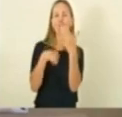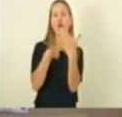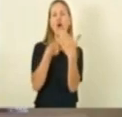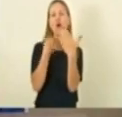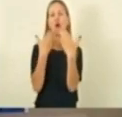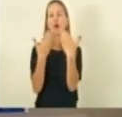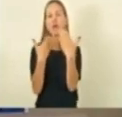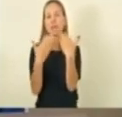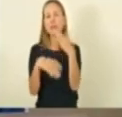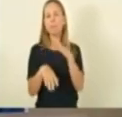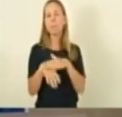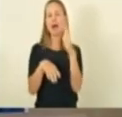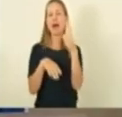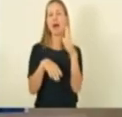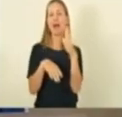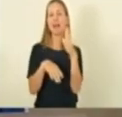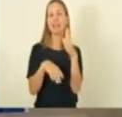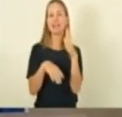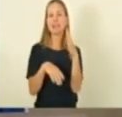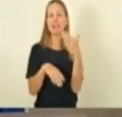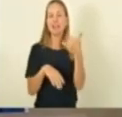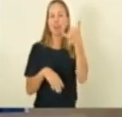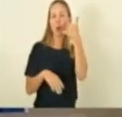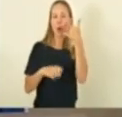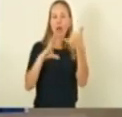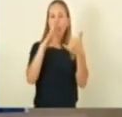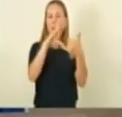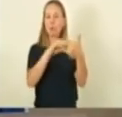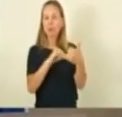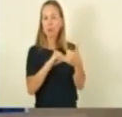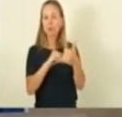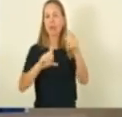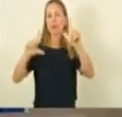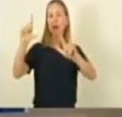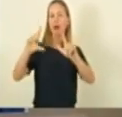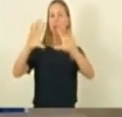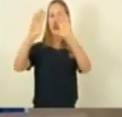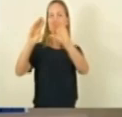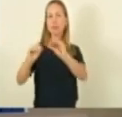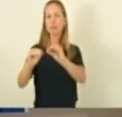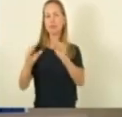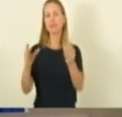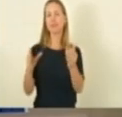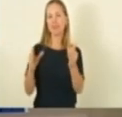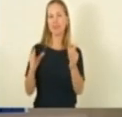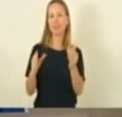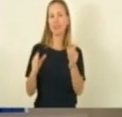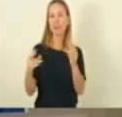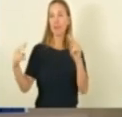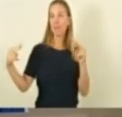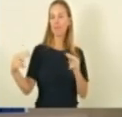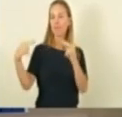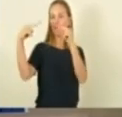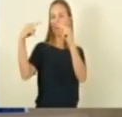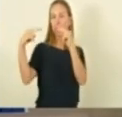mais, desligar, desconectar um pouquinho do celular, das redes sociais, ver a